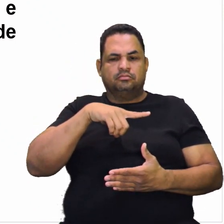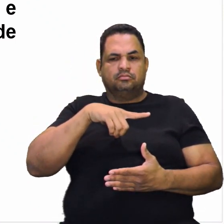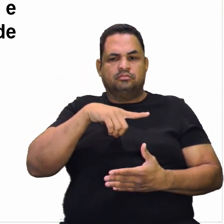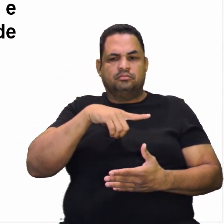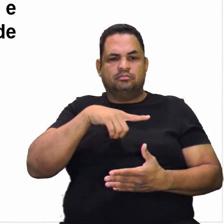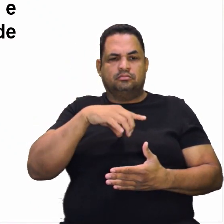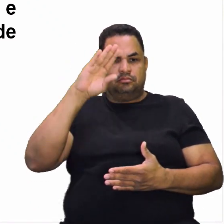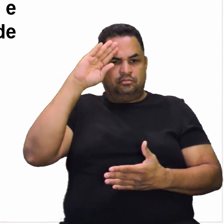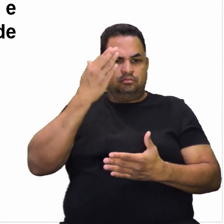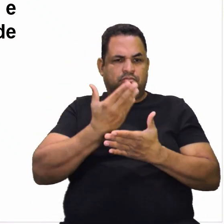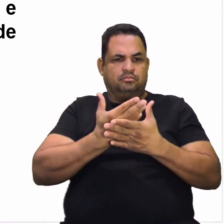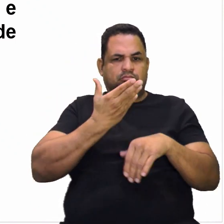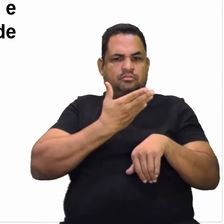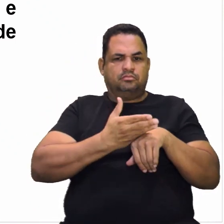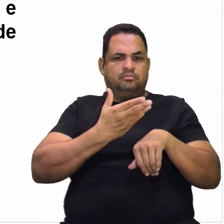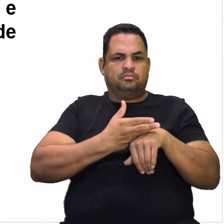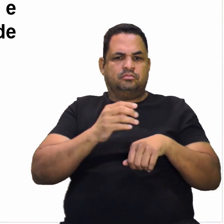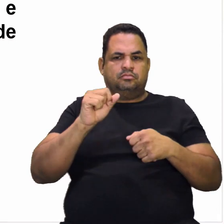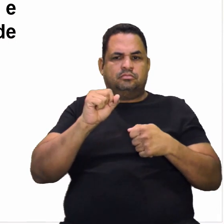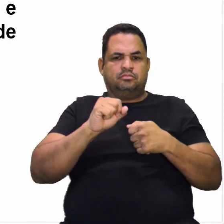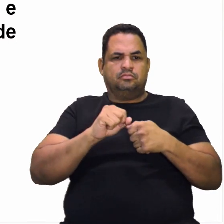e nas práticas que eram realizadas